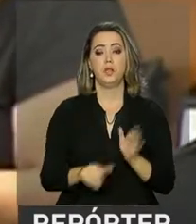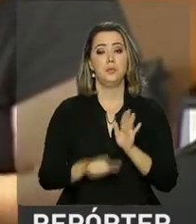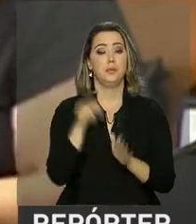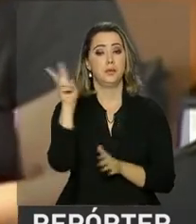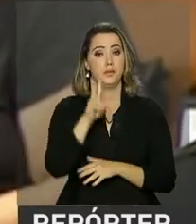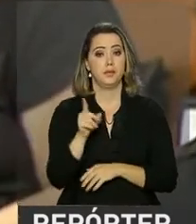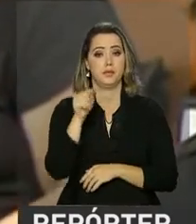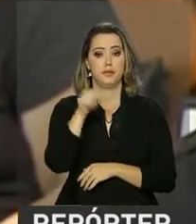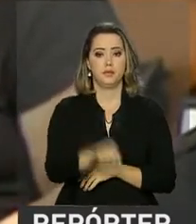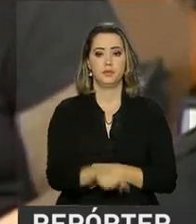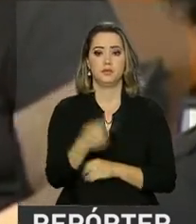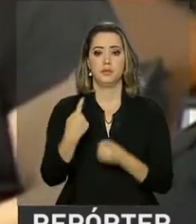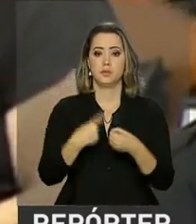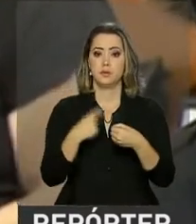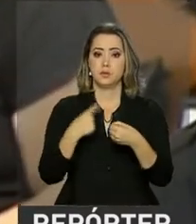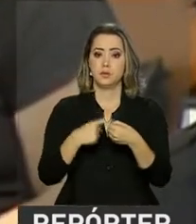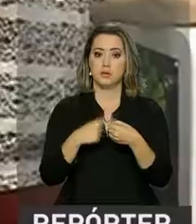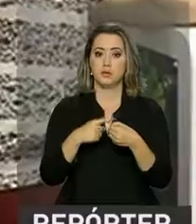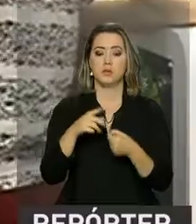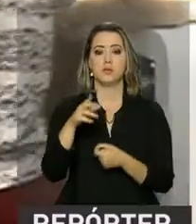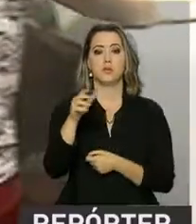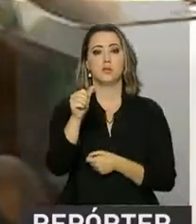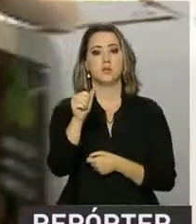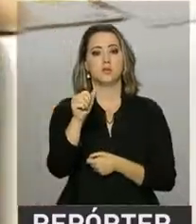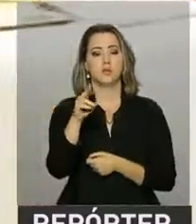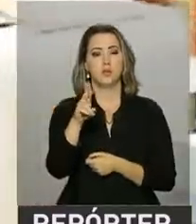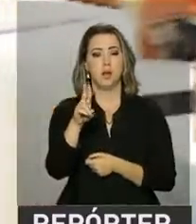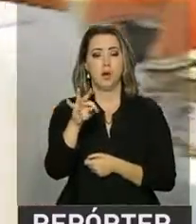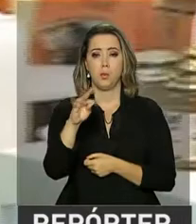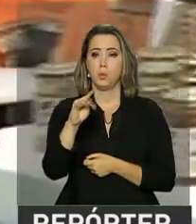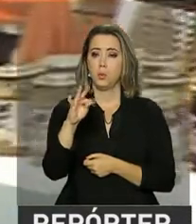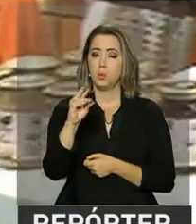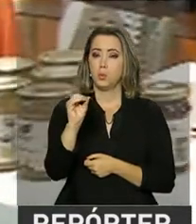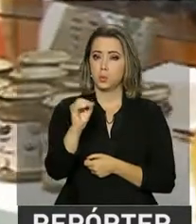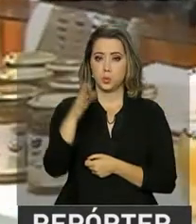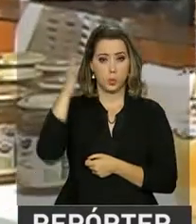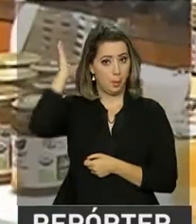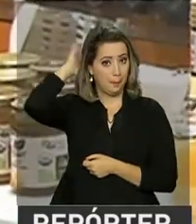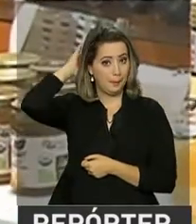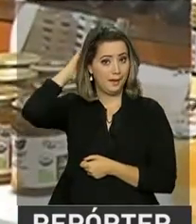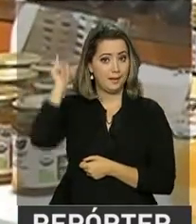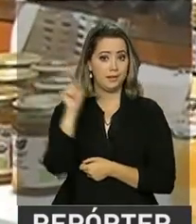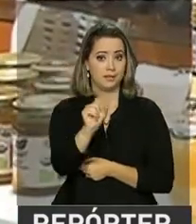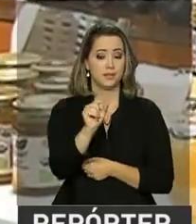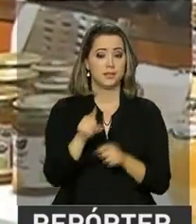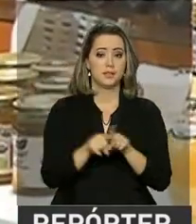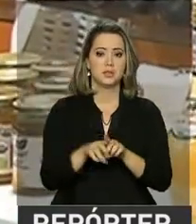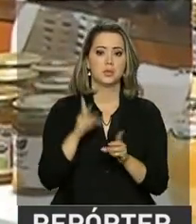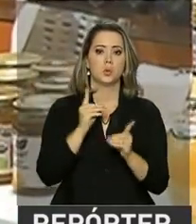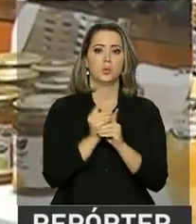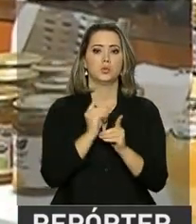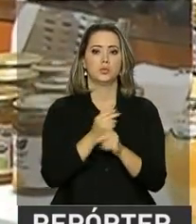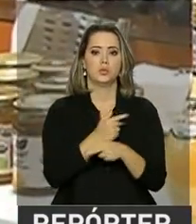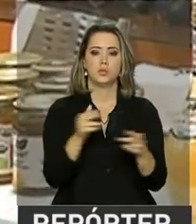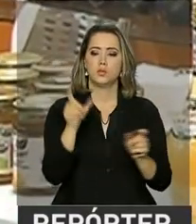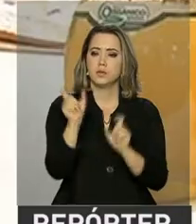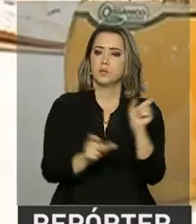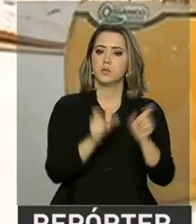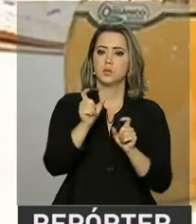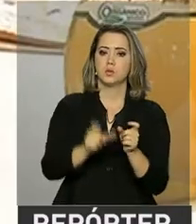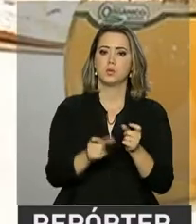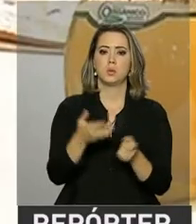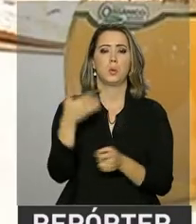feira. Ela veio do município de Augusto Correia, região da Amazônia Atlântica, no Pará. espera encontrar aqui muitos clientes para os doces,